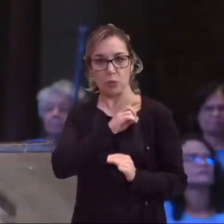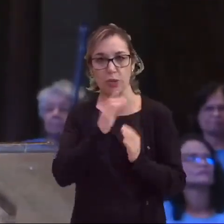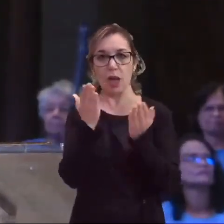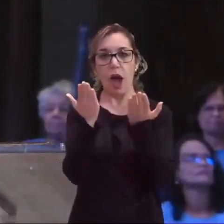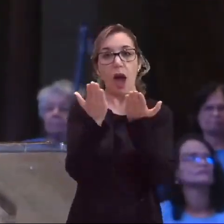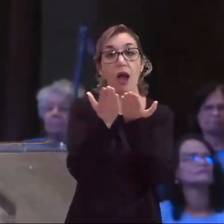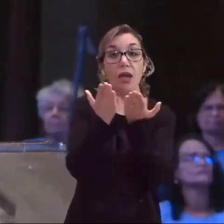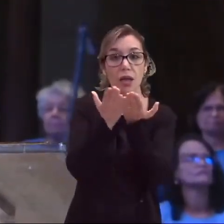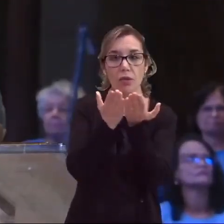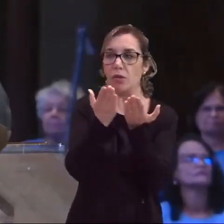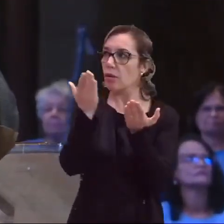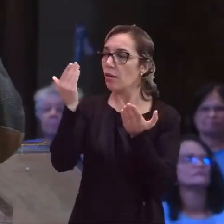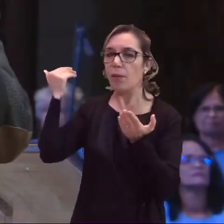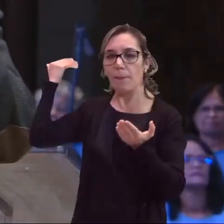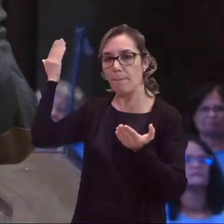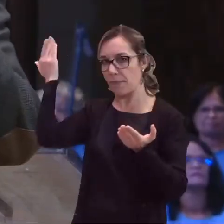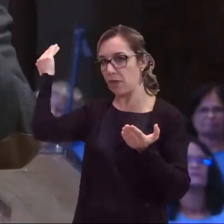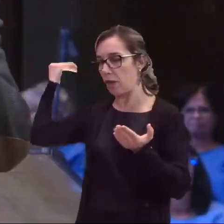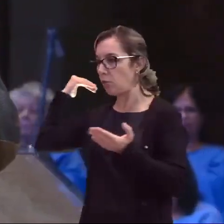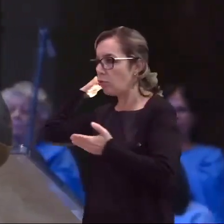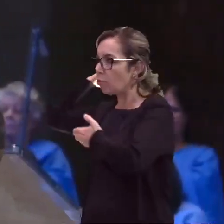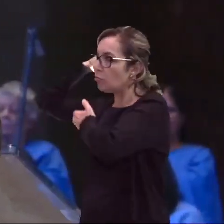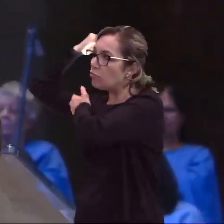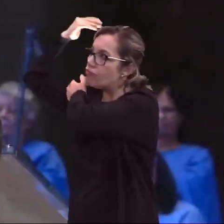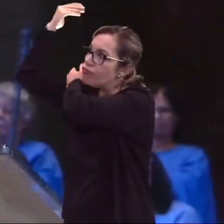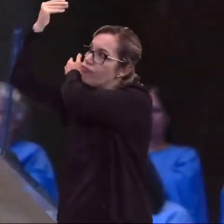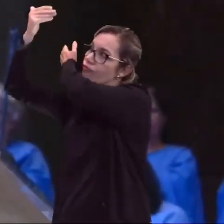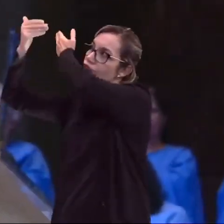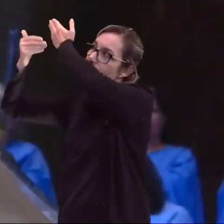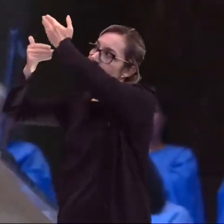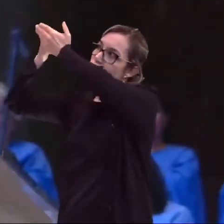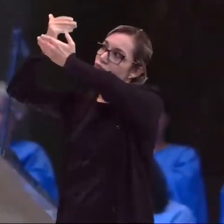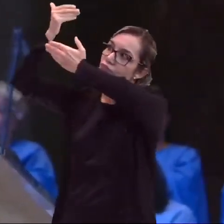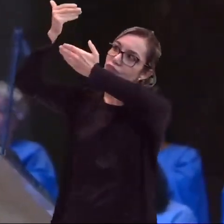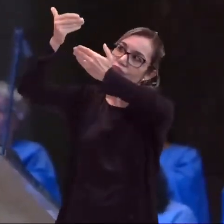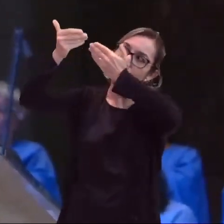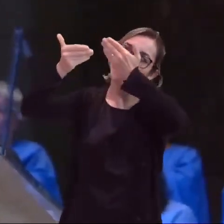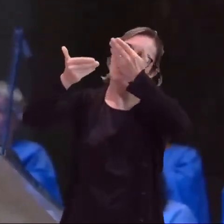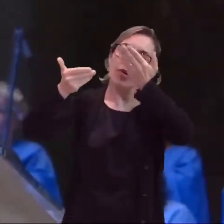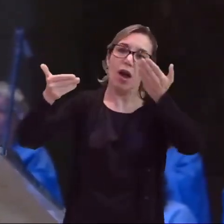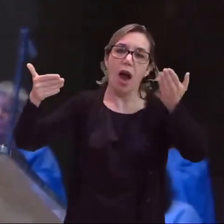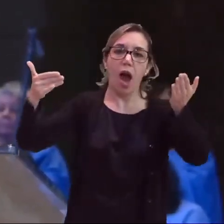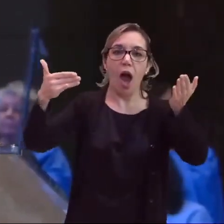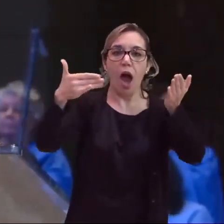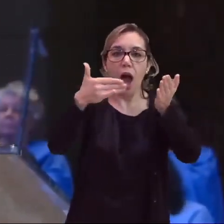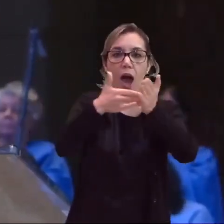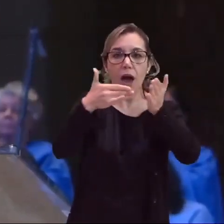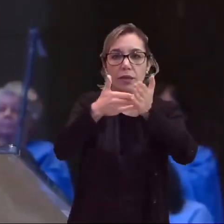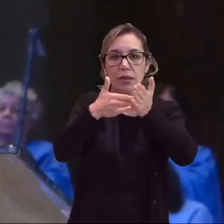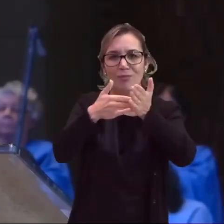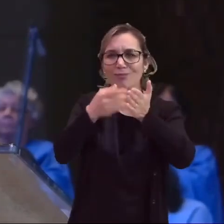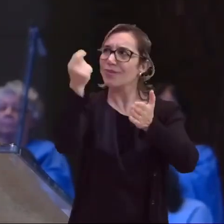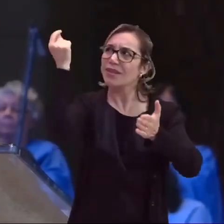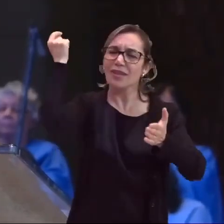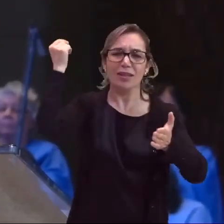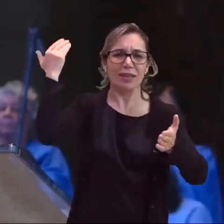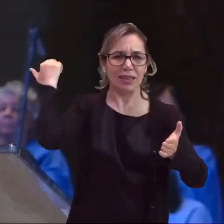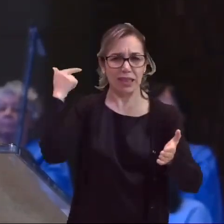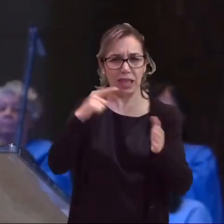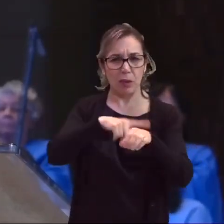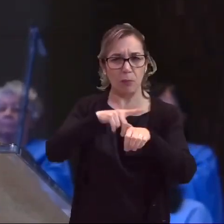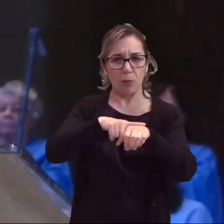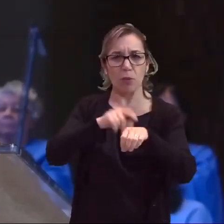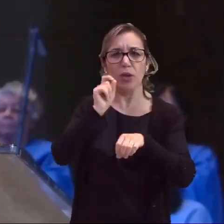e quando vai chegando perto da idade média e até Essa época oração uma